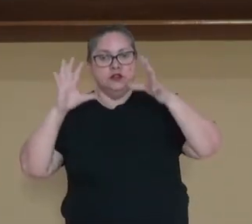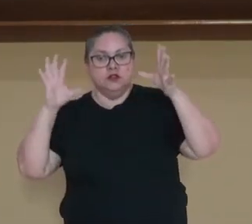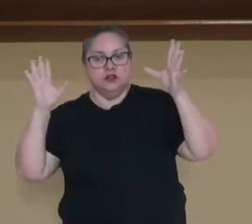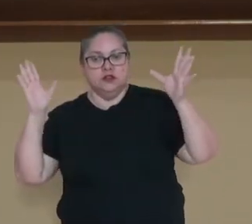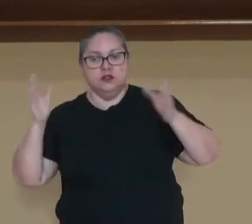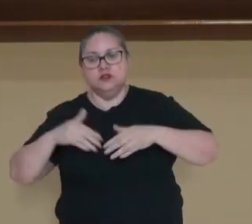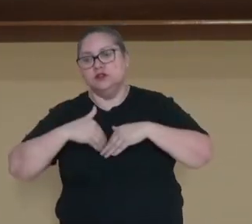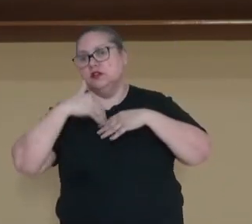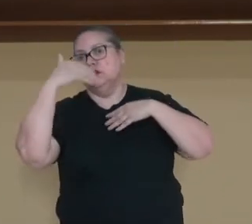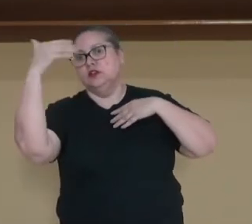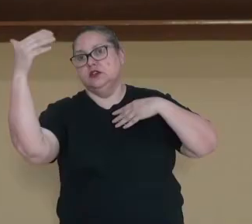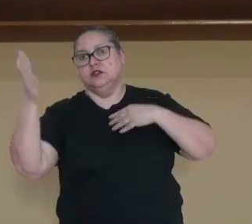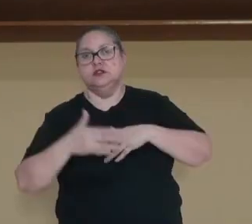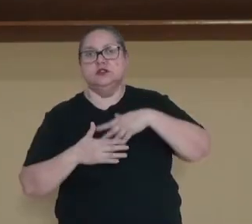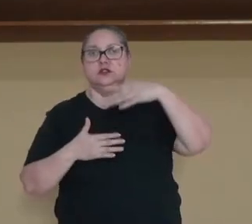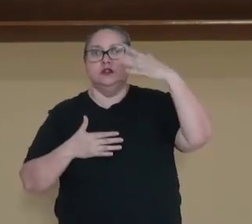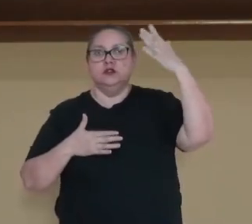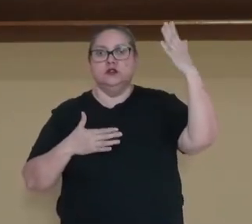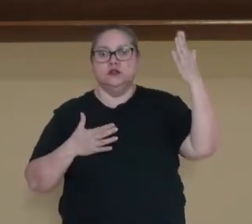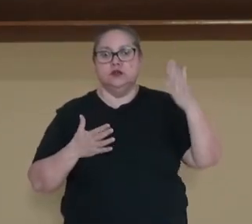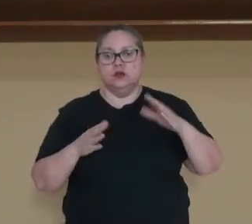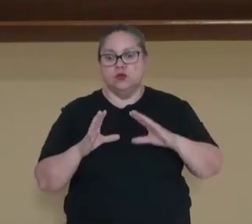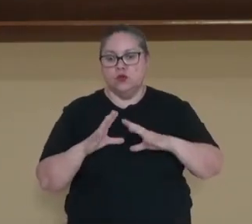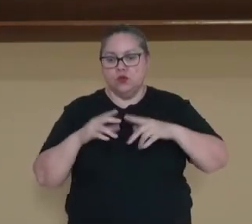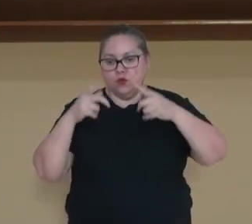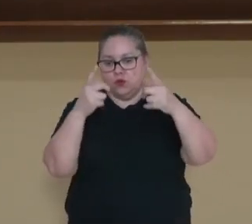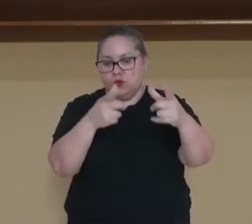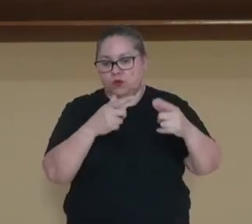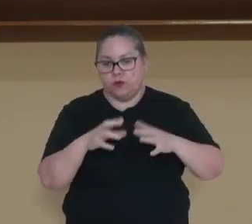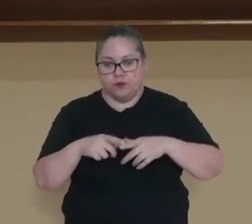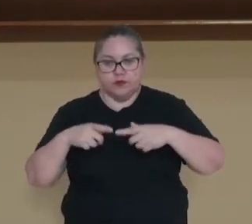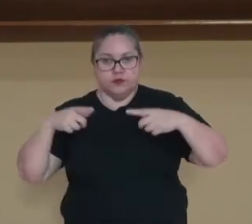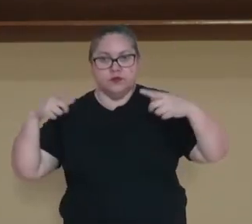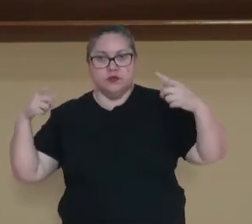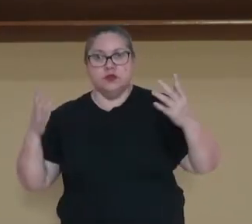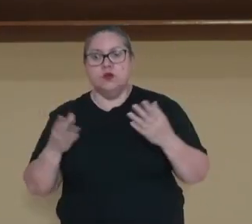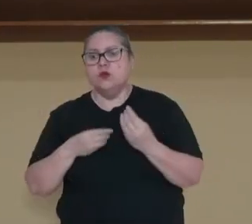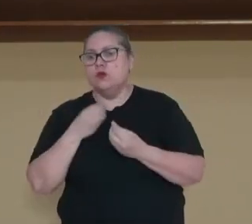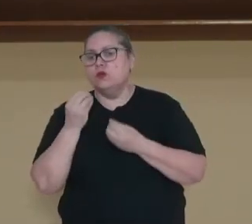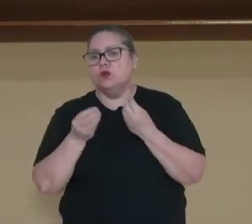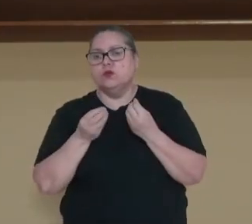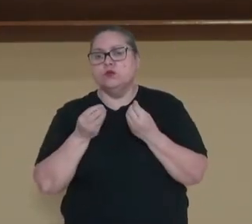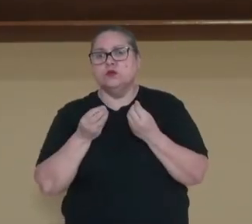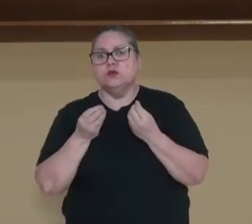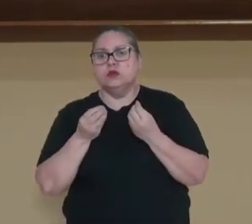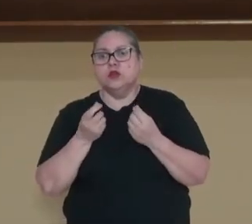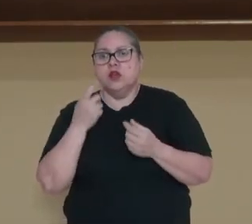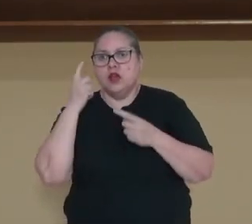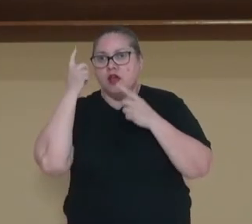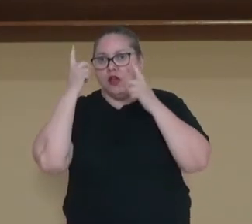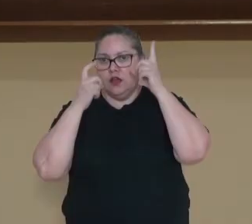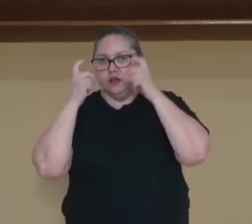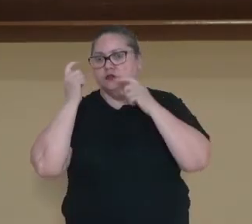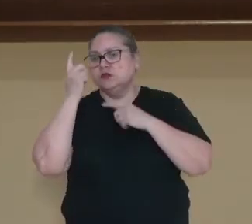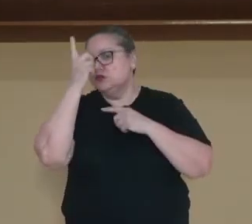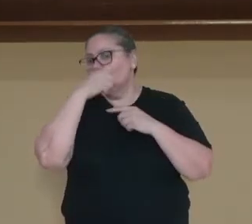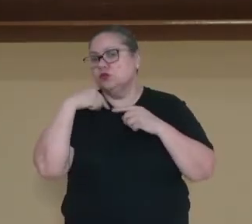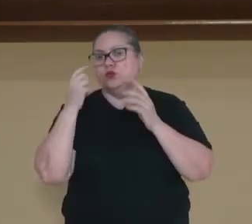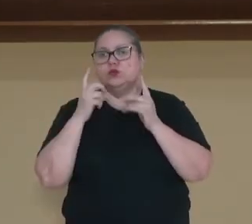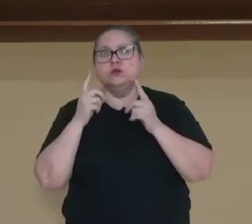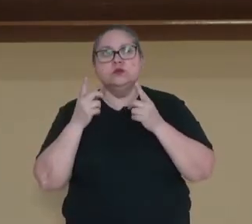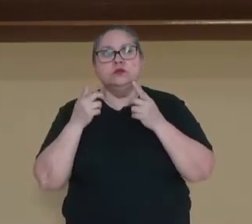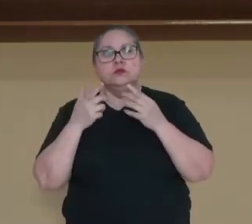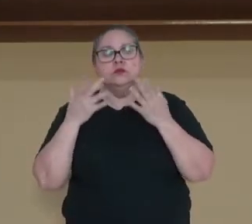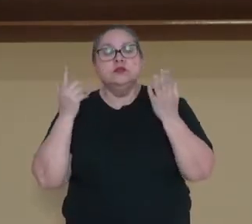Bem grandes, ocupando bastante espaço. E como estará a expressão facial do seu rosto? Ele